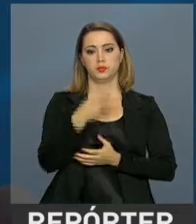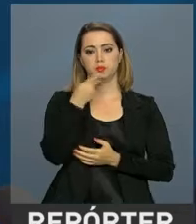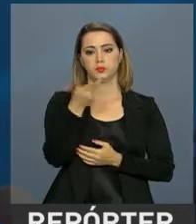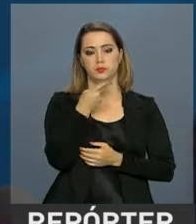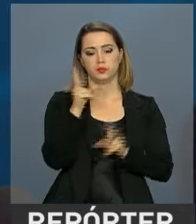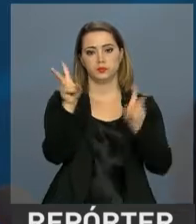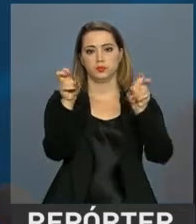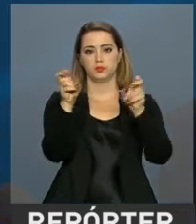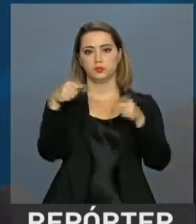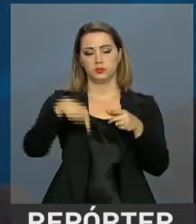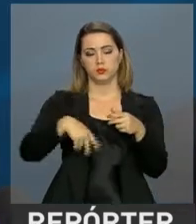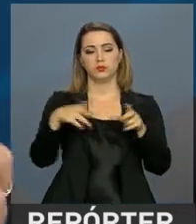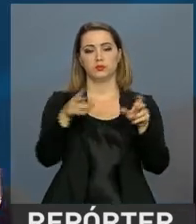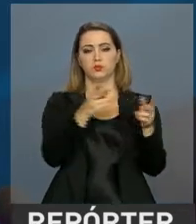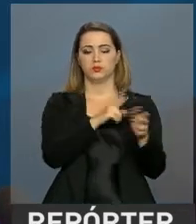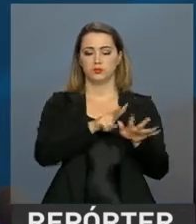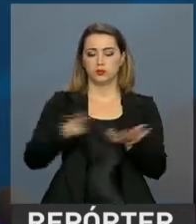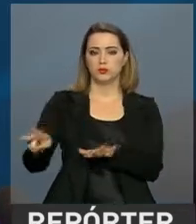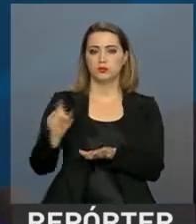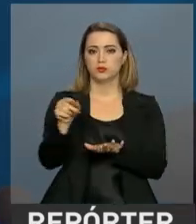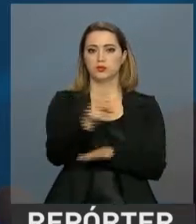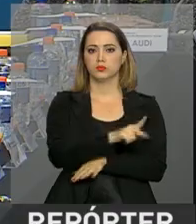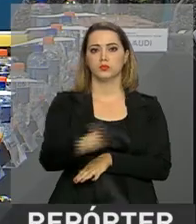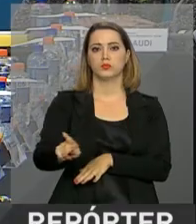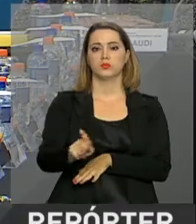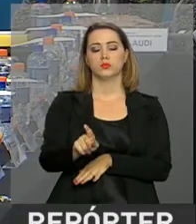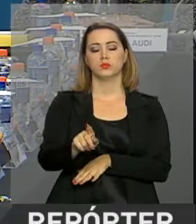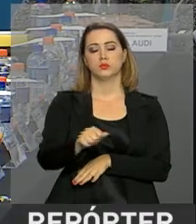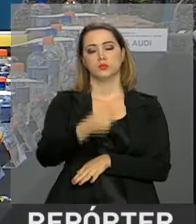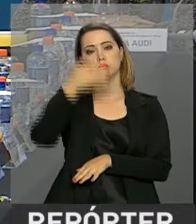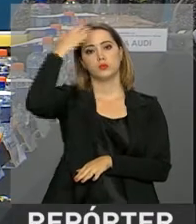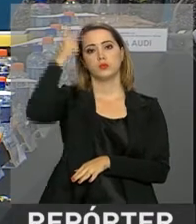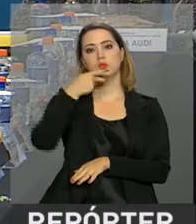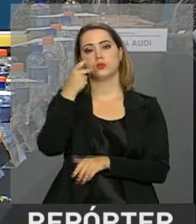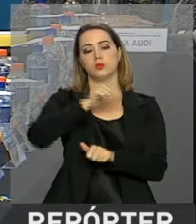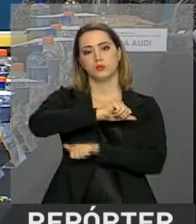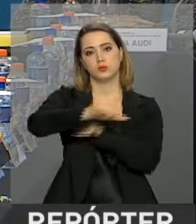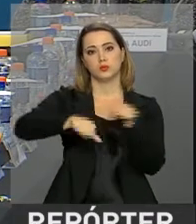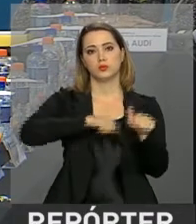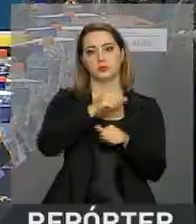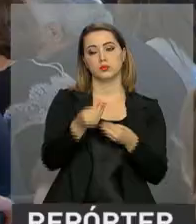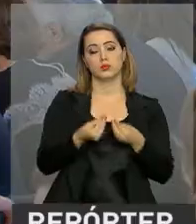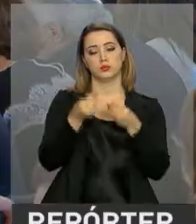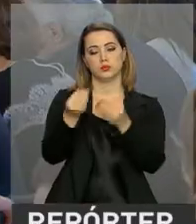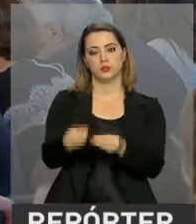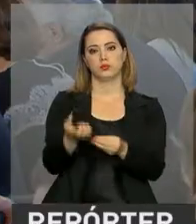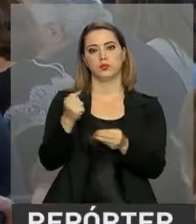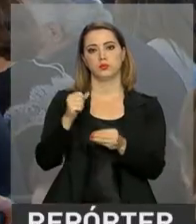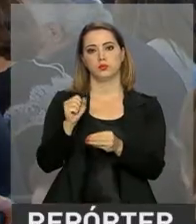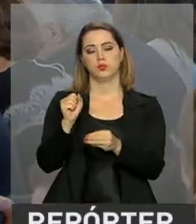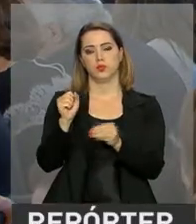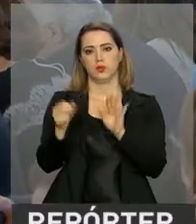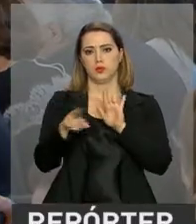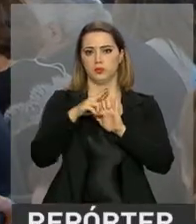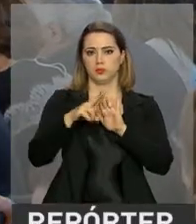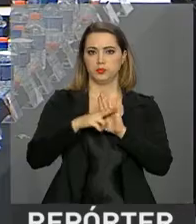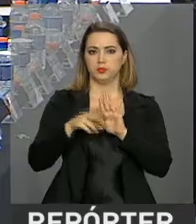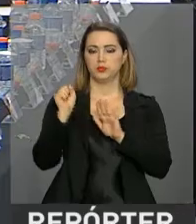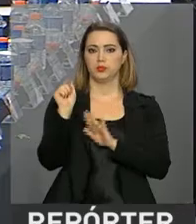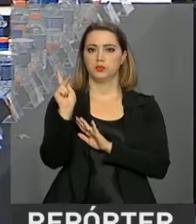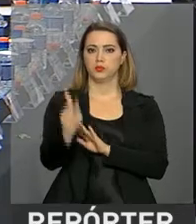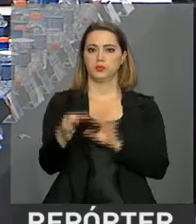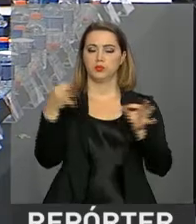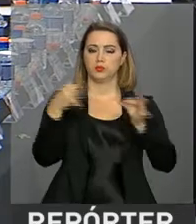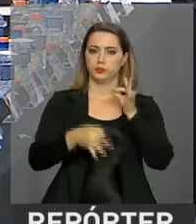o assunto essa semana, o presidente deixou claro: a mudança vai garantir um regime sustentável e justo.